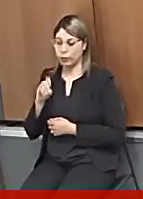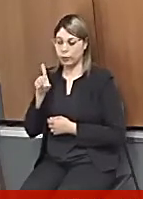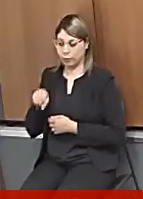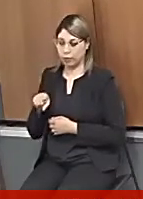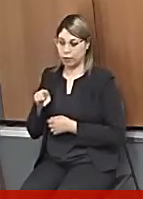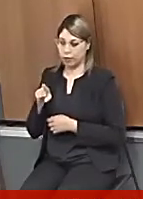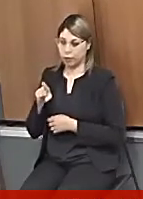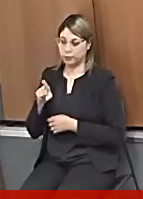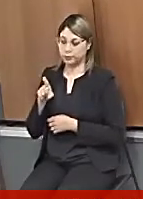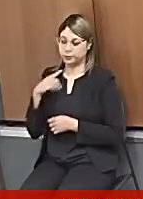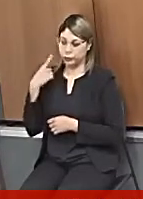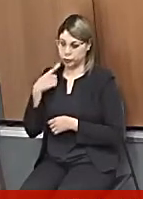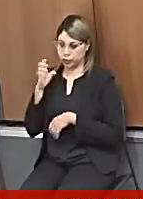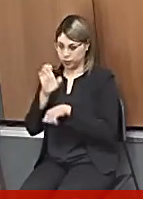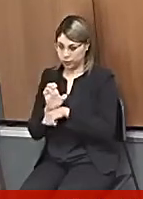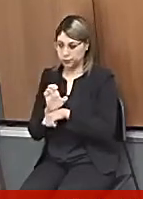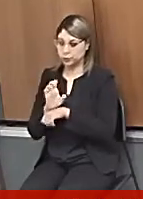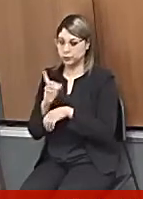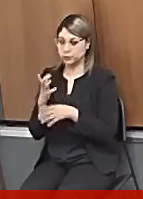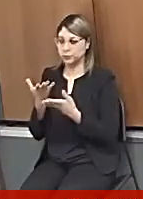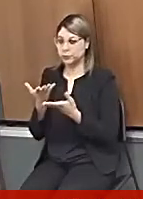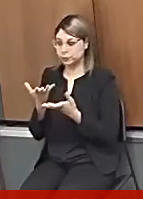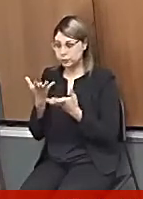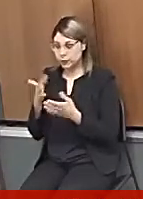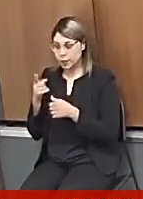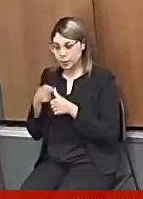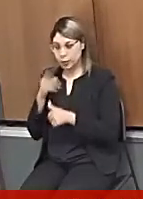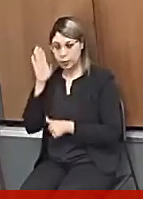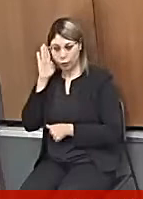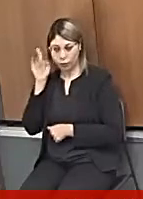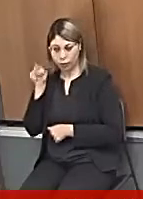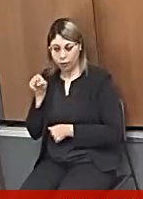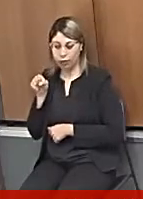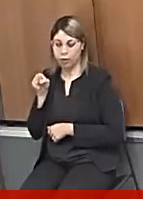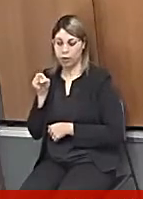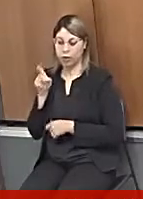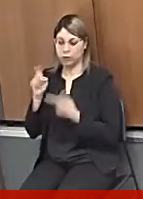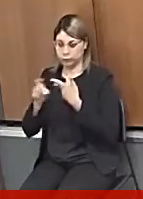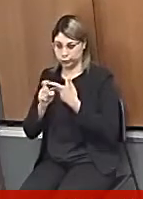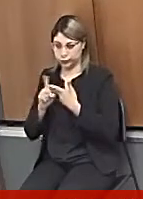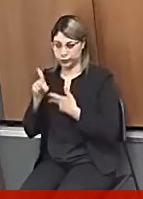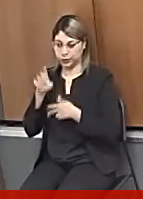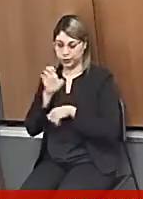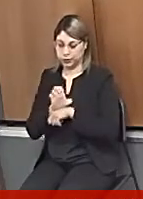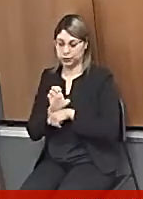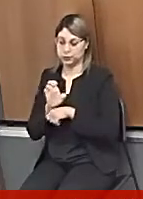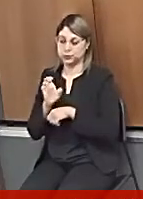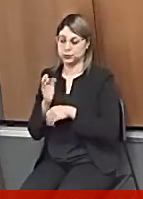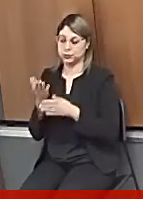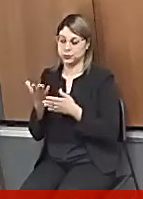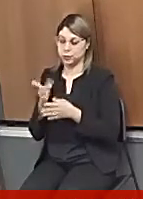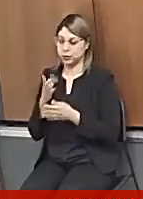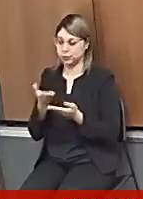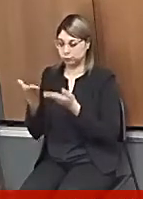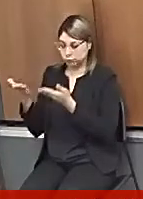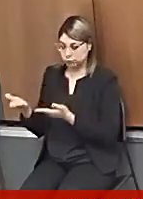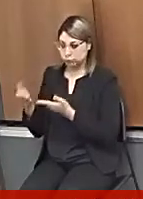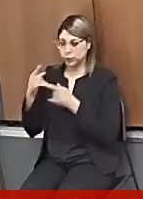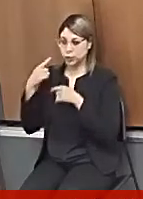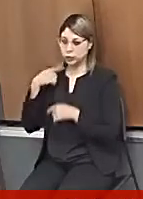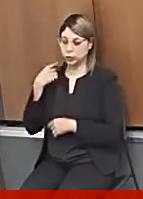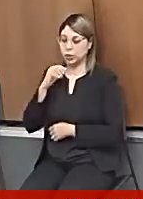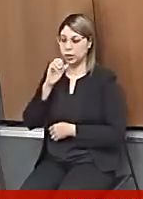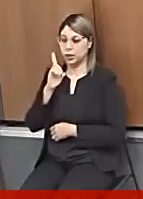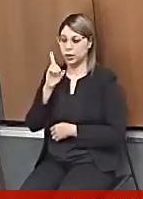ela quer se manifestar mas quer também ouvir primeiro o estado nessa audiência pública então vamos passar a palavra o doutor danilo antônio de